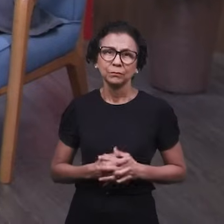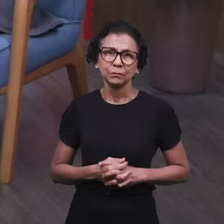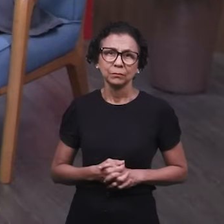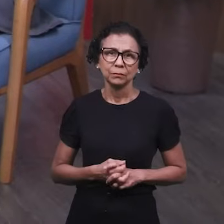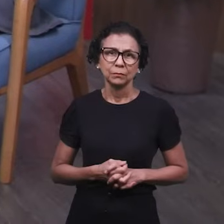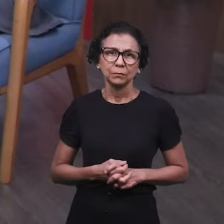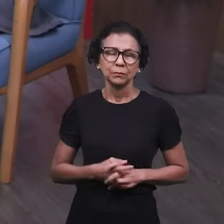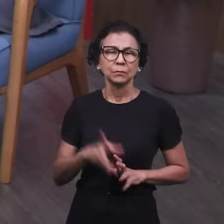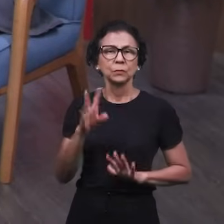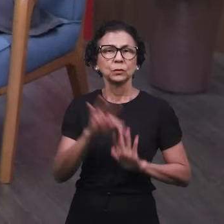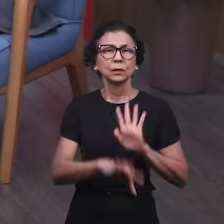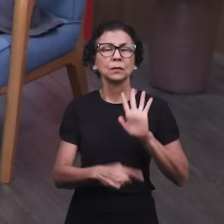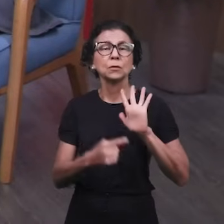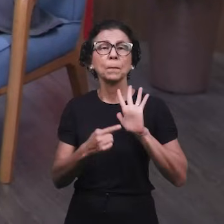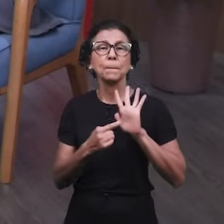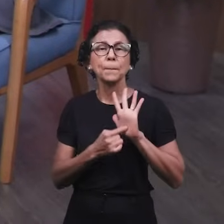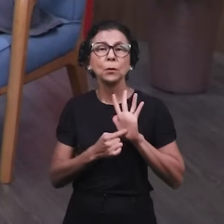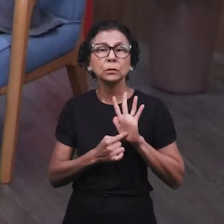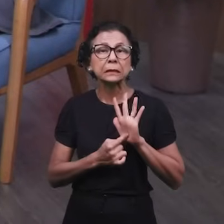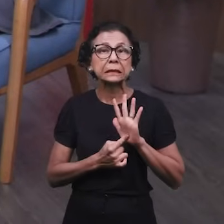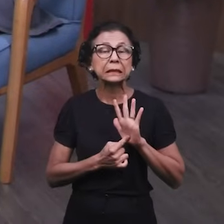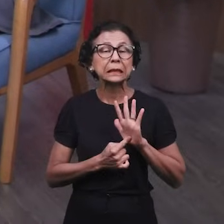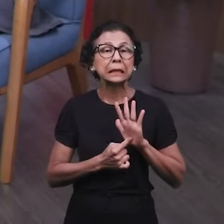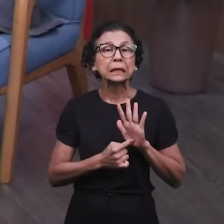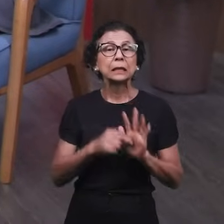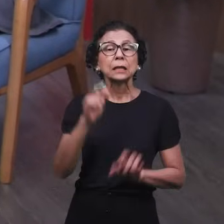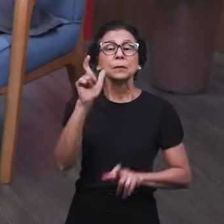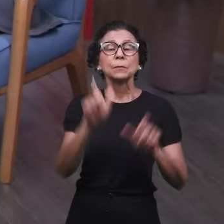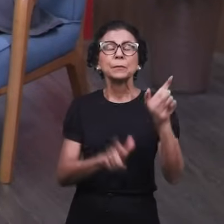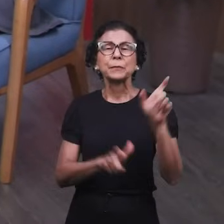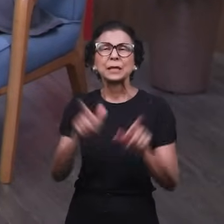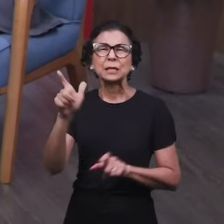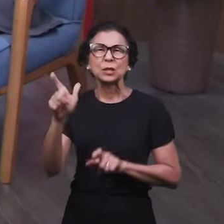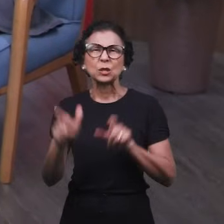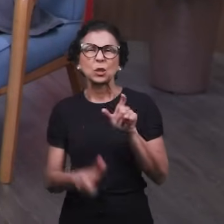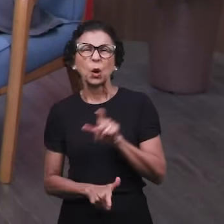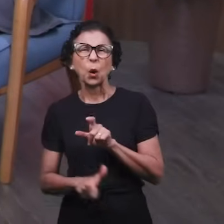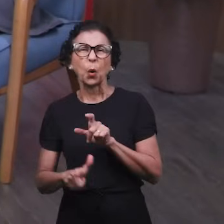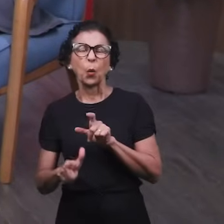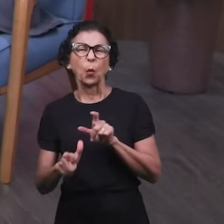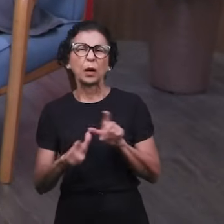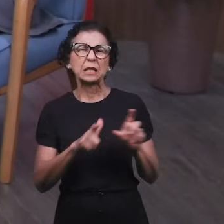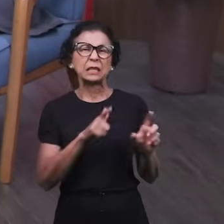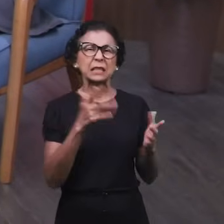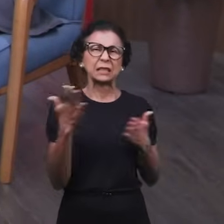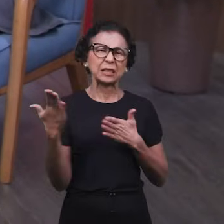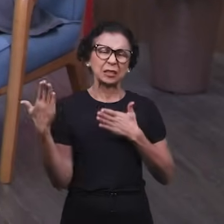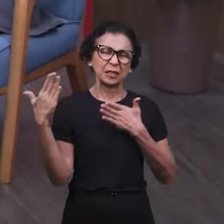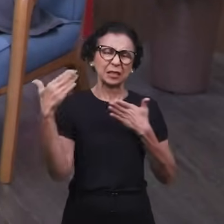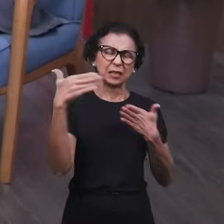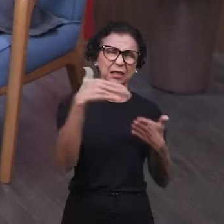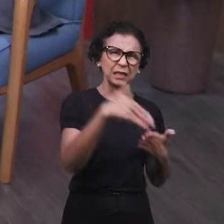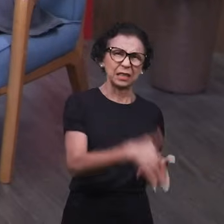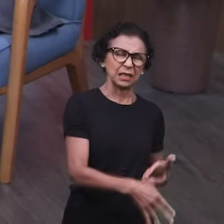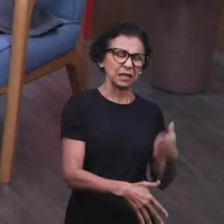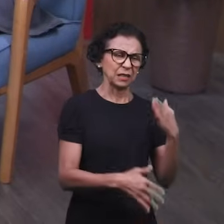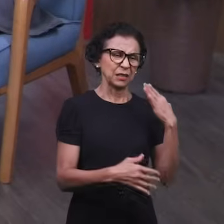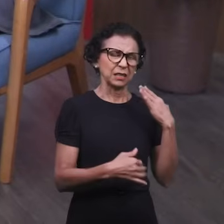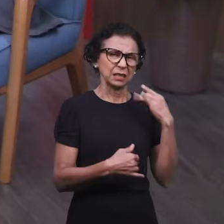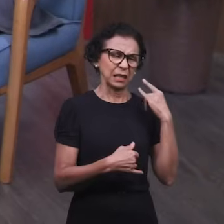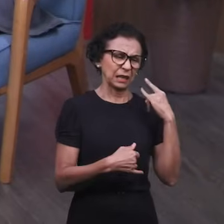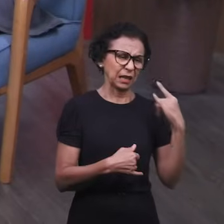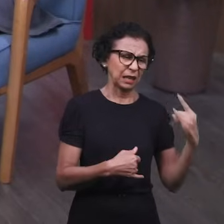texto, muitos que se encurvaram, que se dobraram, que estão prostrados diante dos